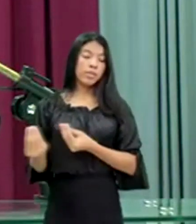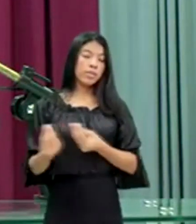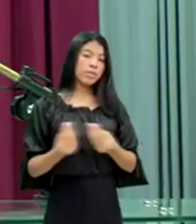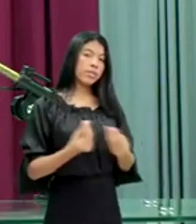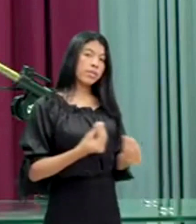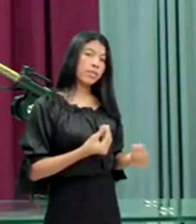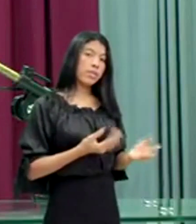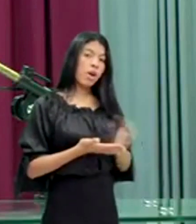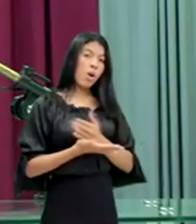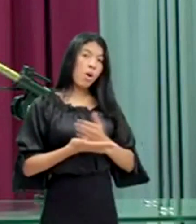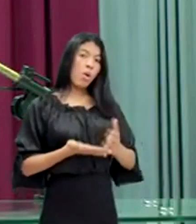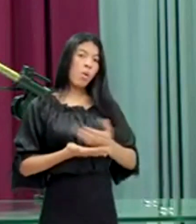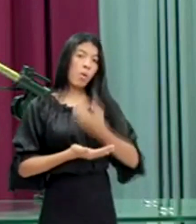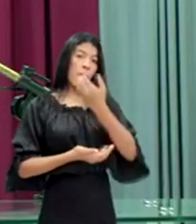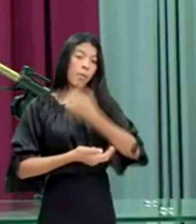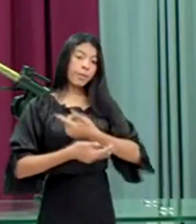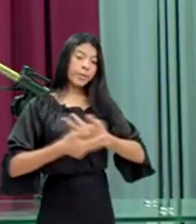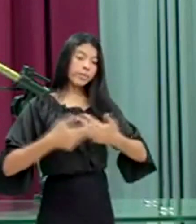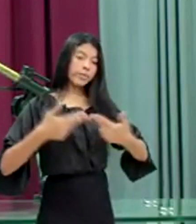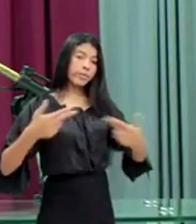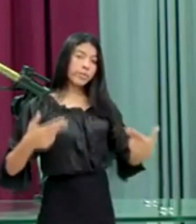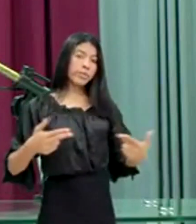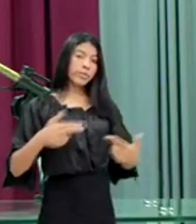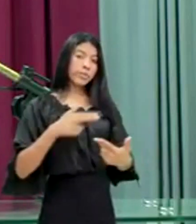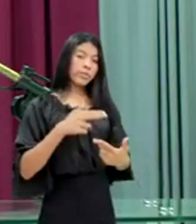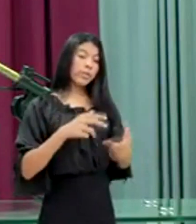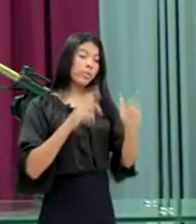alguns frutos daquela terra.